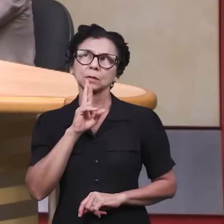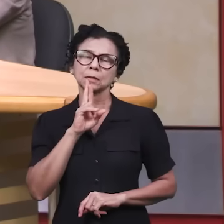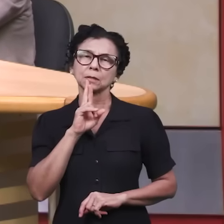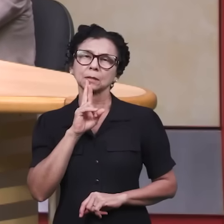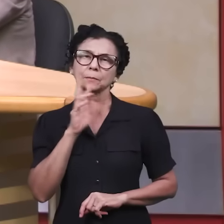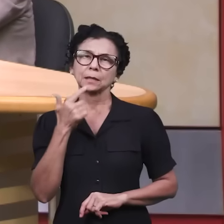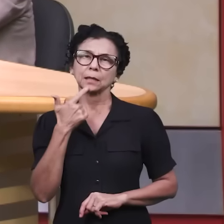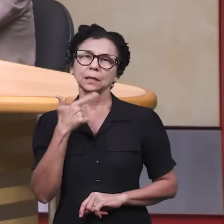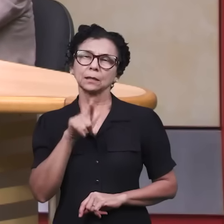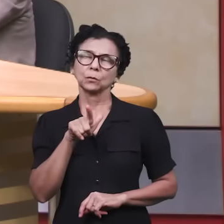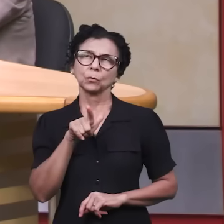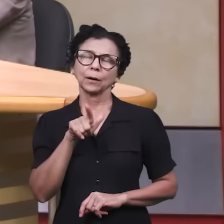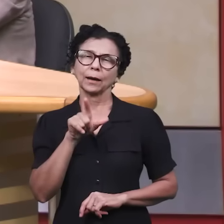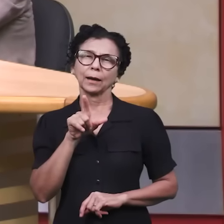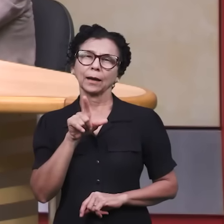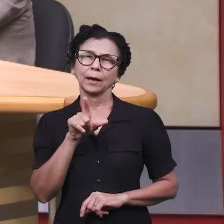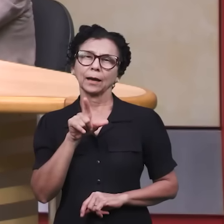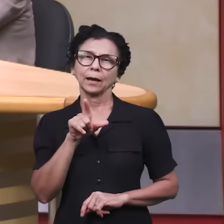mandaram até em língua